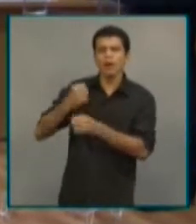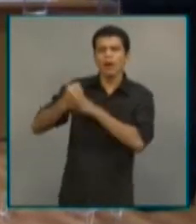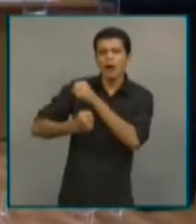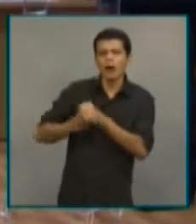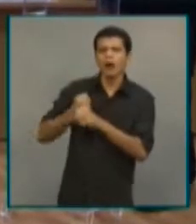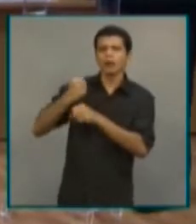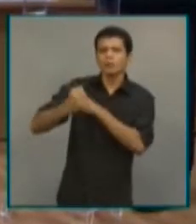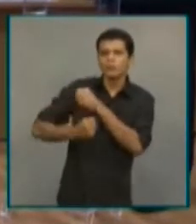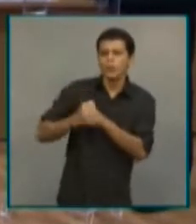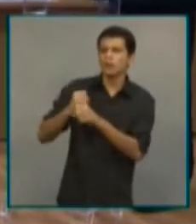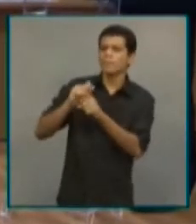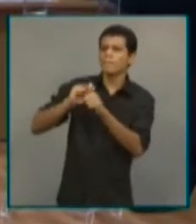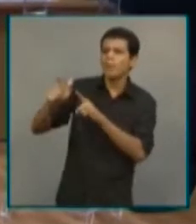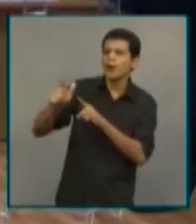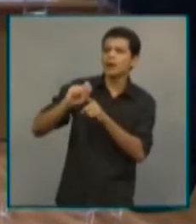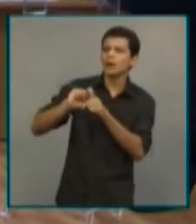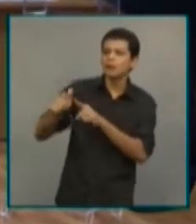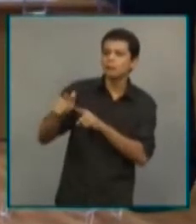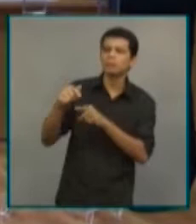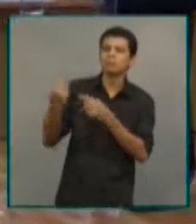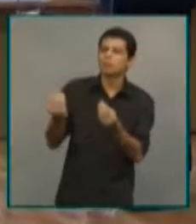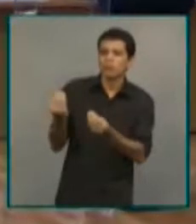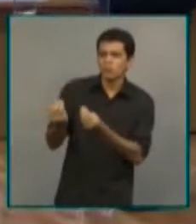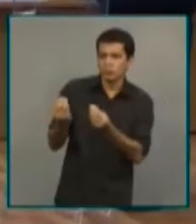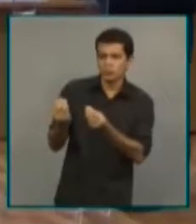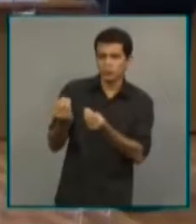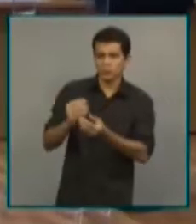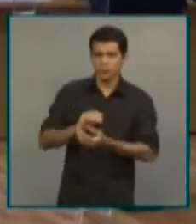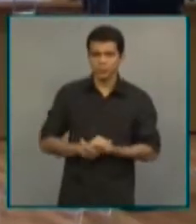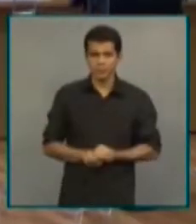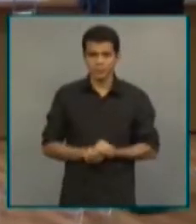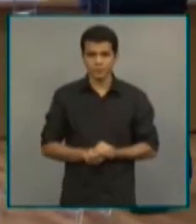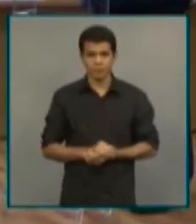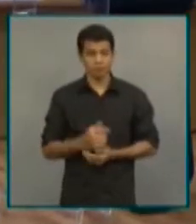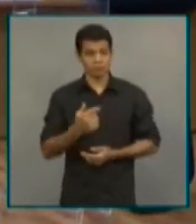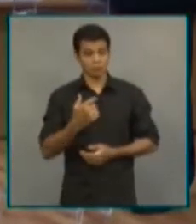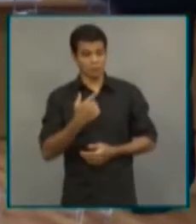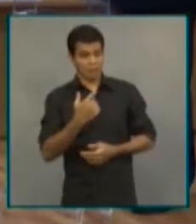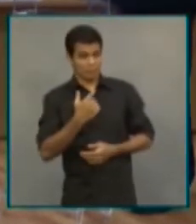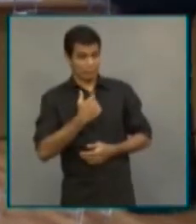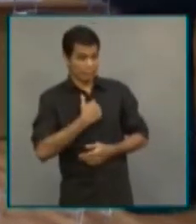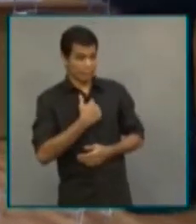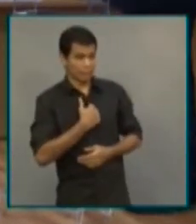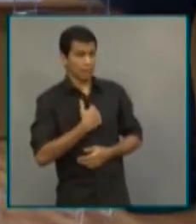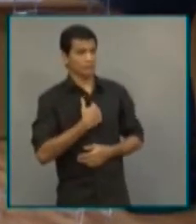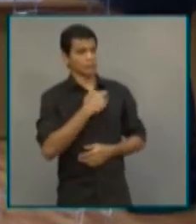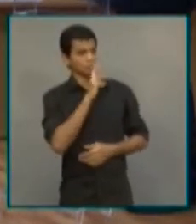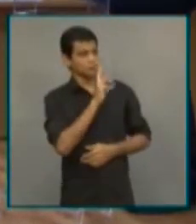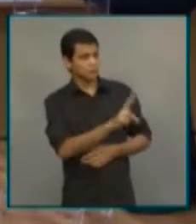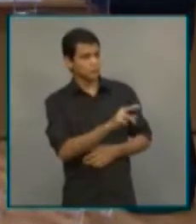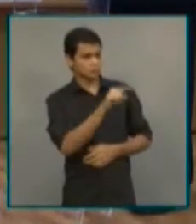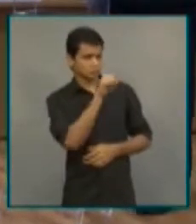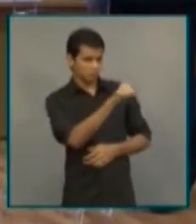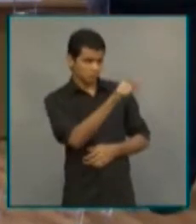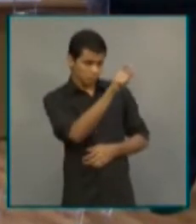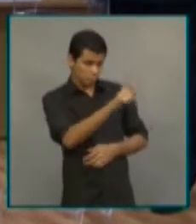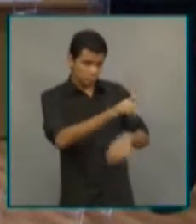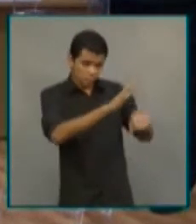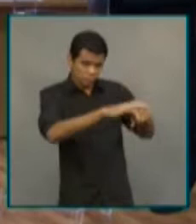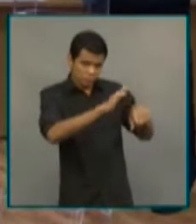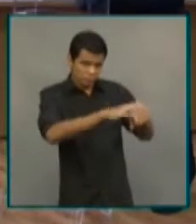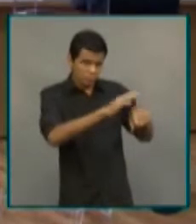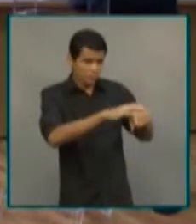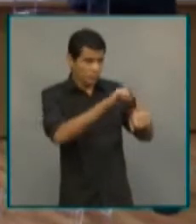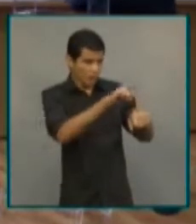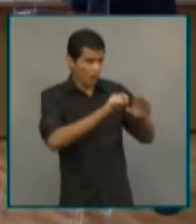Alô? Senhores, eu estou aqui diante de um candidato que faz parte dessa gestão. E